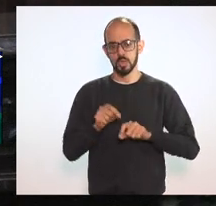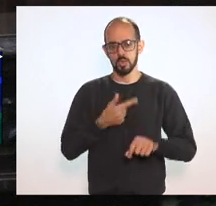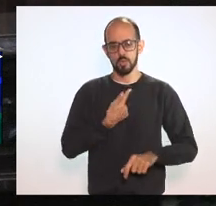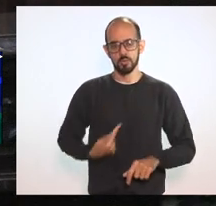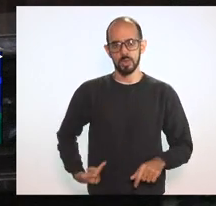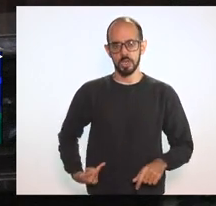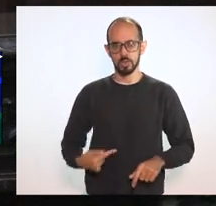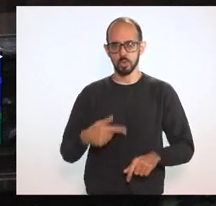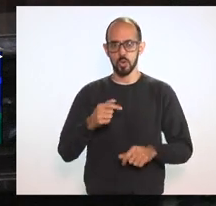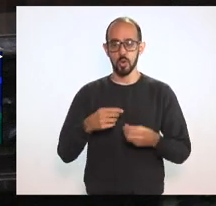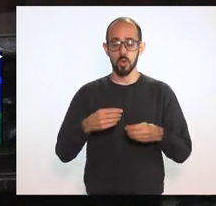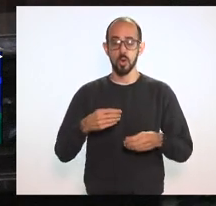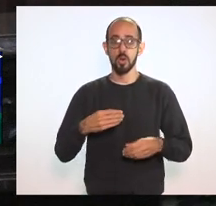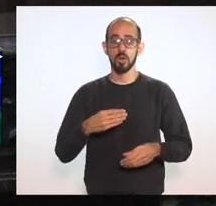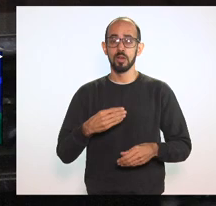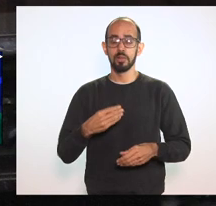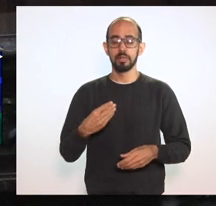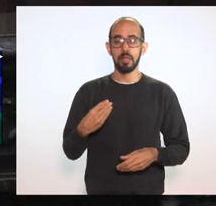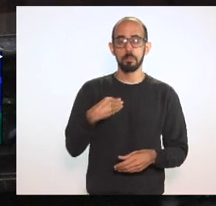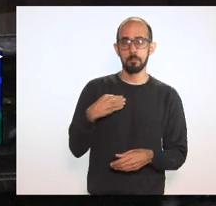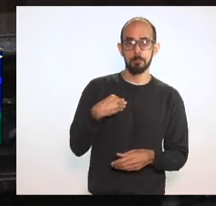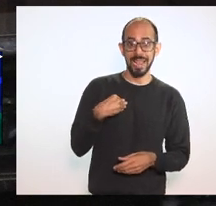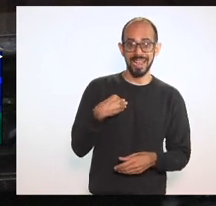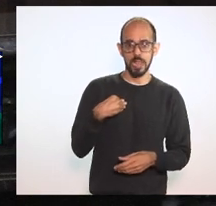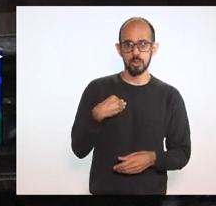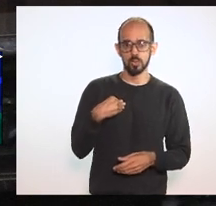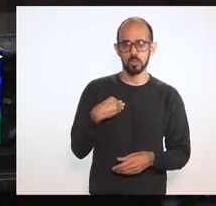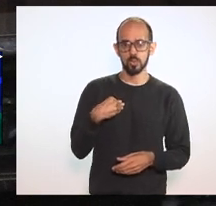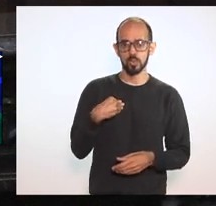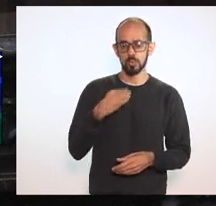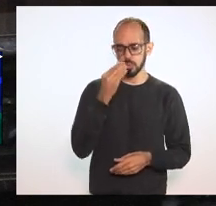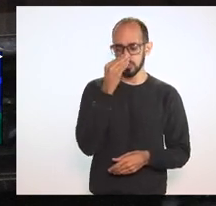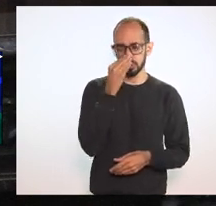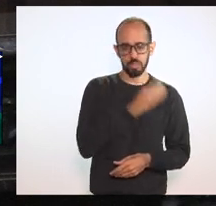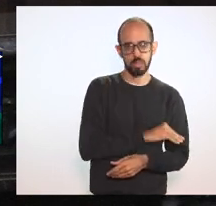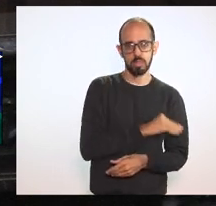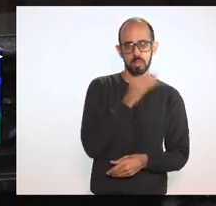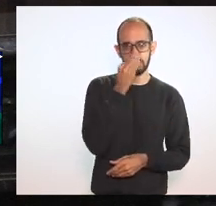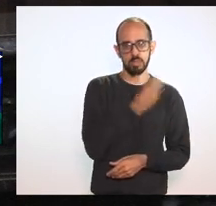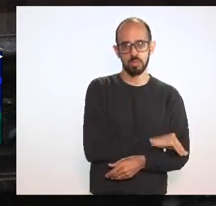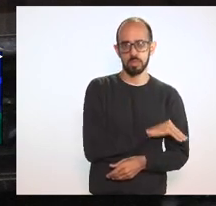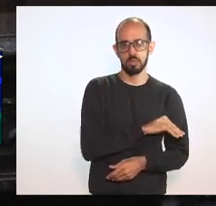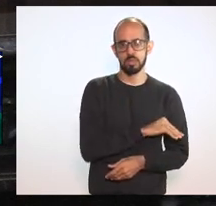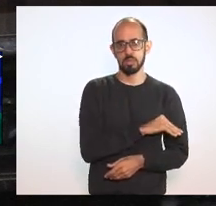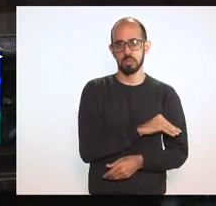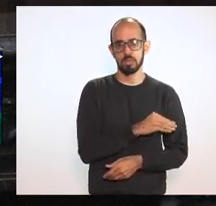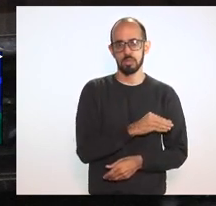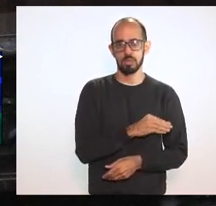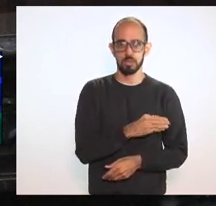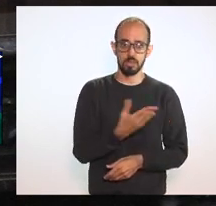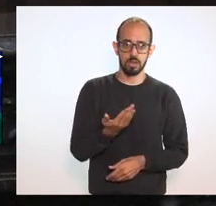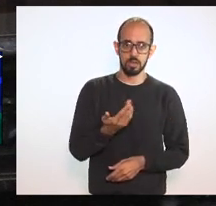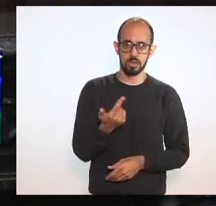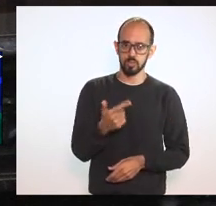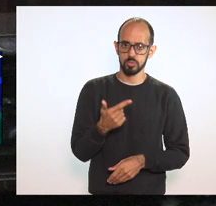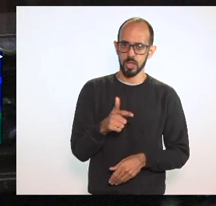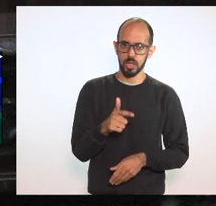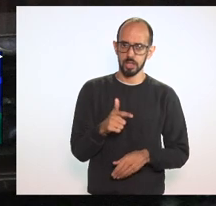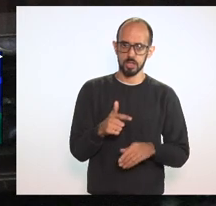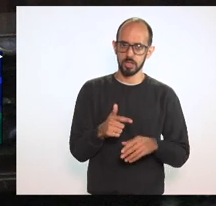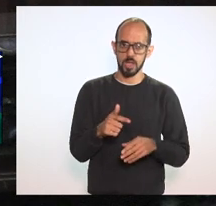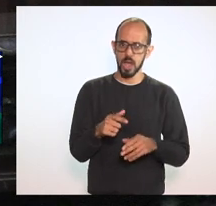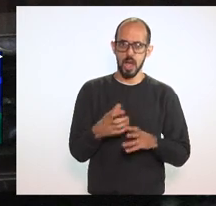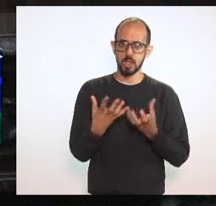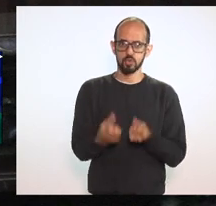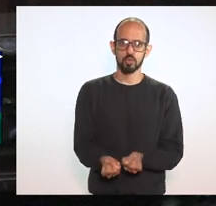Janeiro peca pela omissão e pela negligência ele não está propondo e